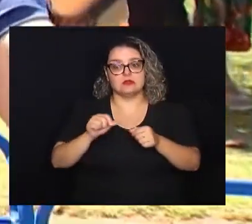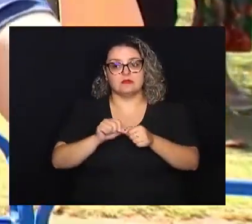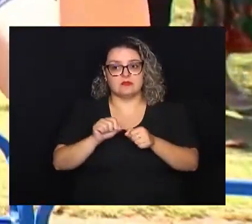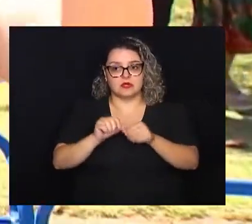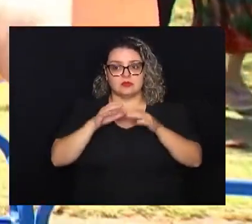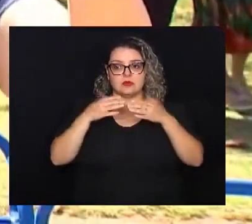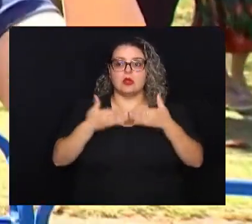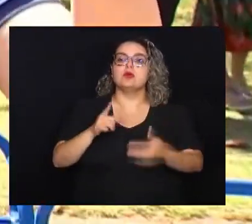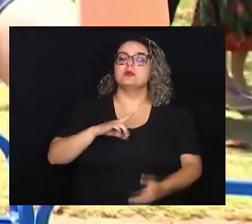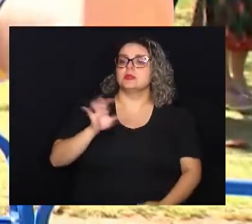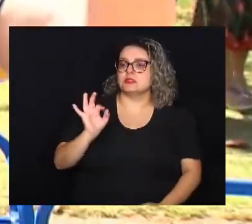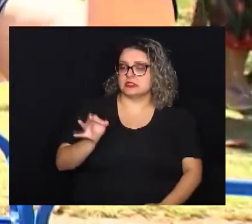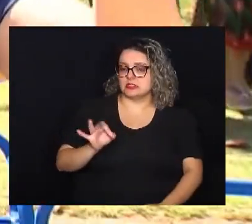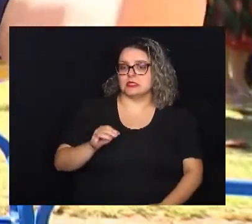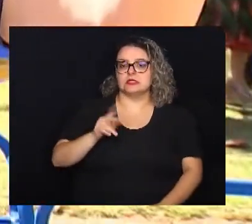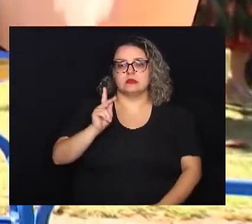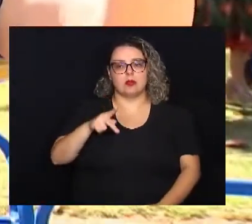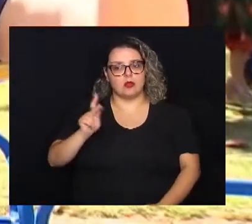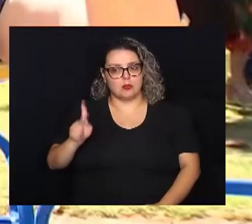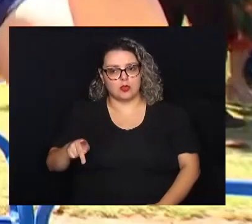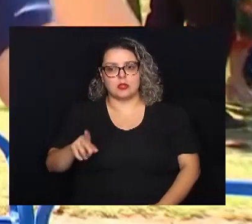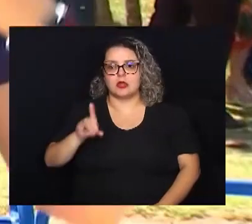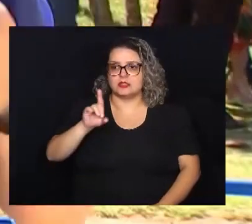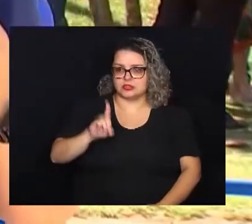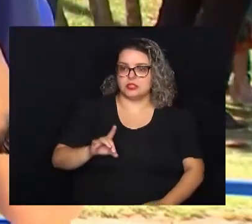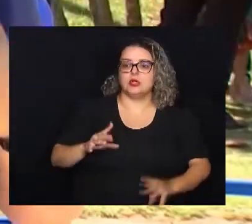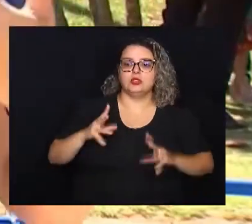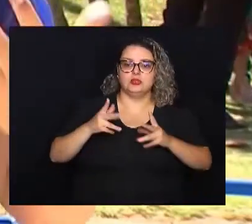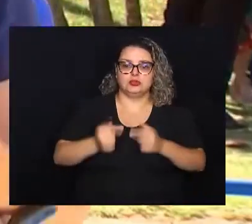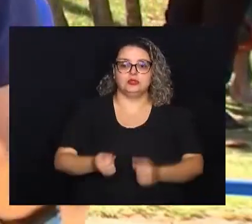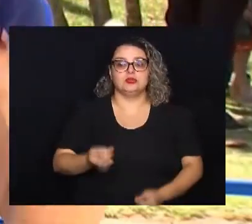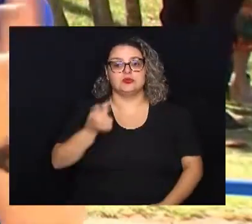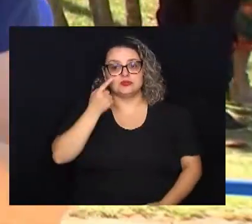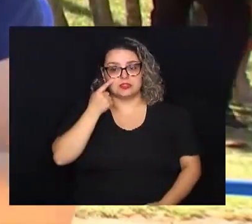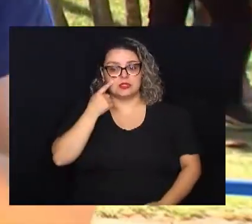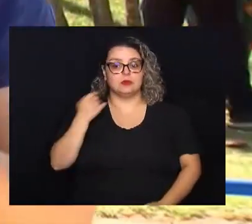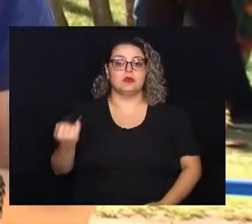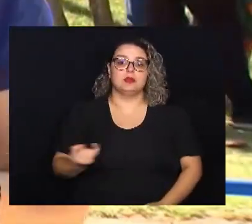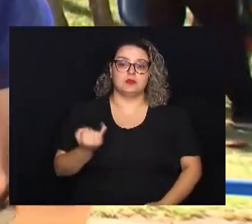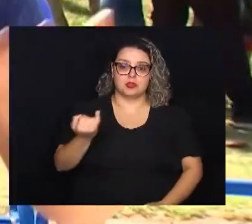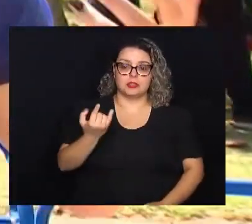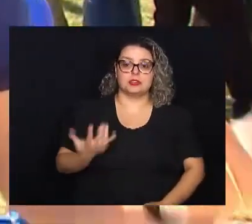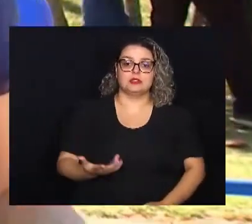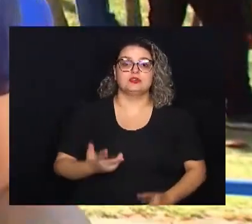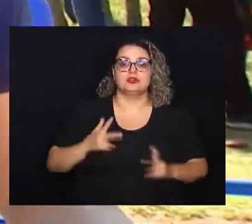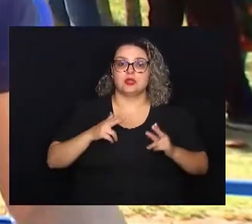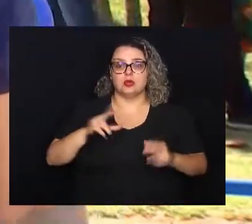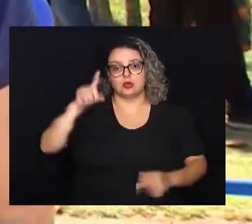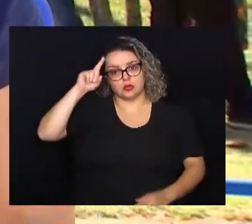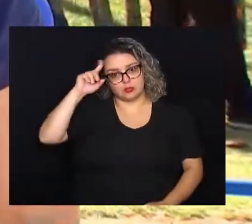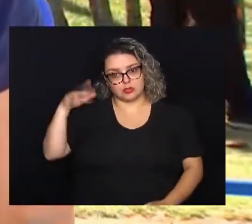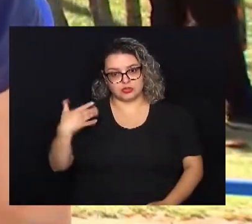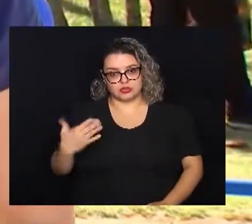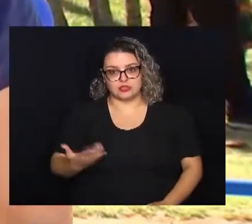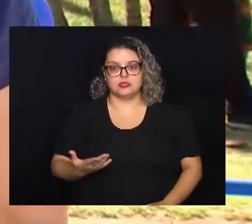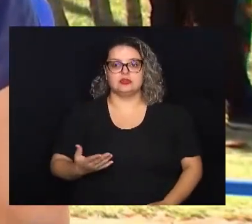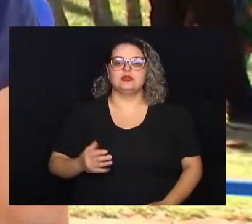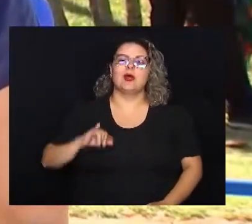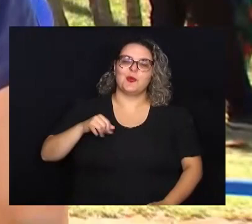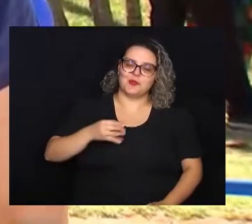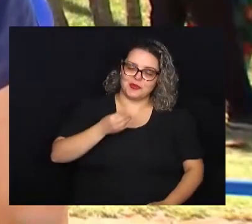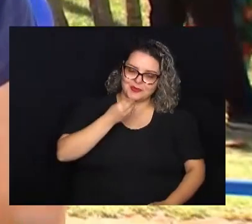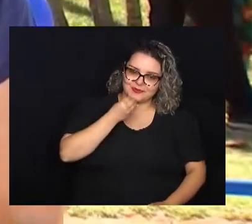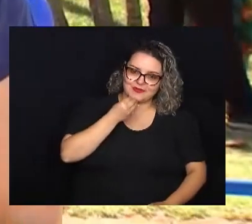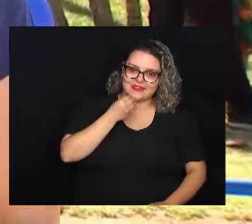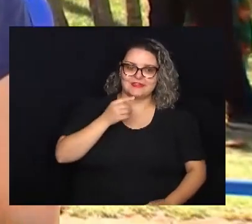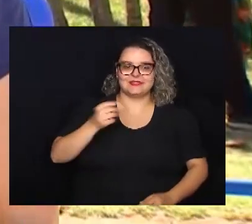comunidade eu tenho certeza que as professoras a diretora todos verão a necessidade e assim conforme a rotina diária Estarão aqui aproveitando esse